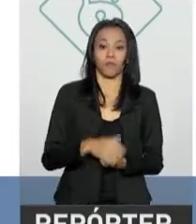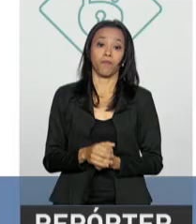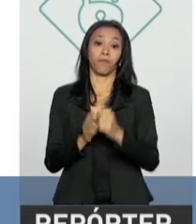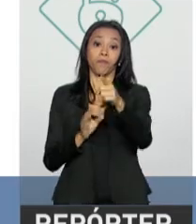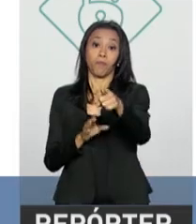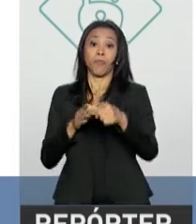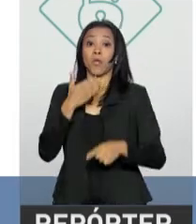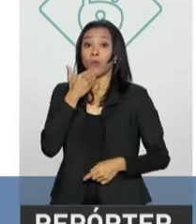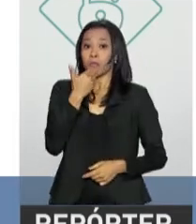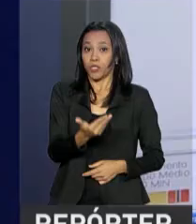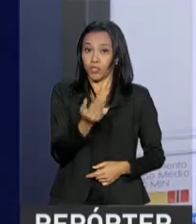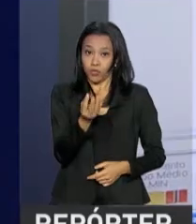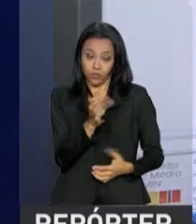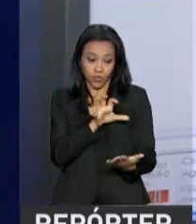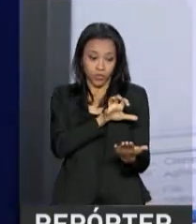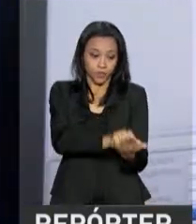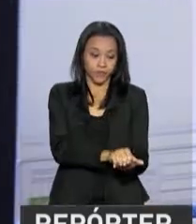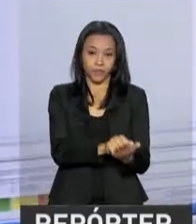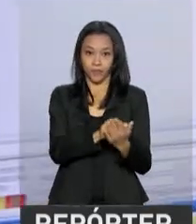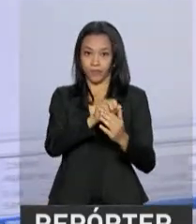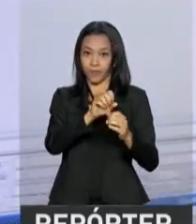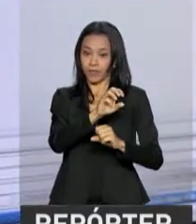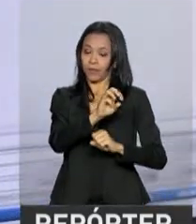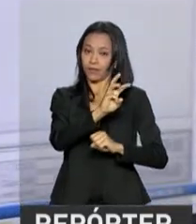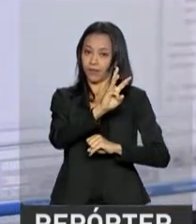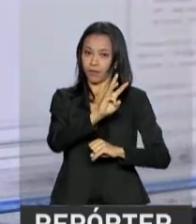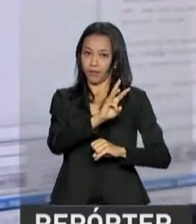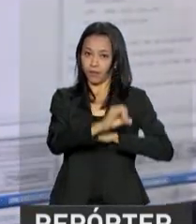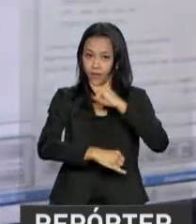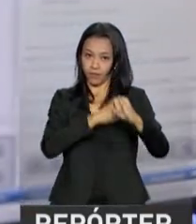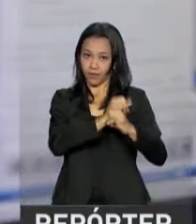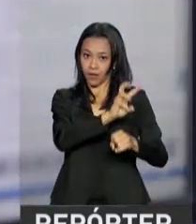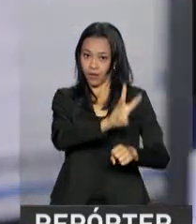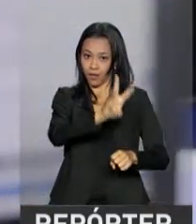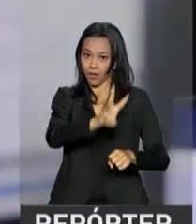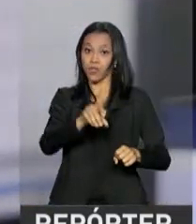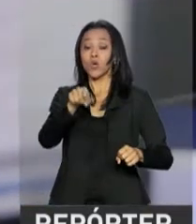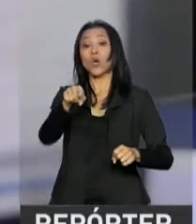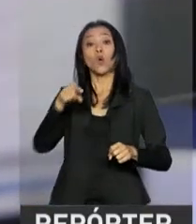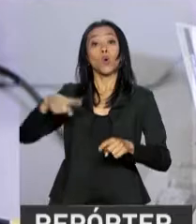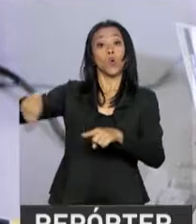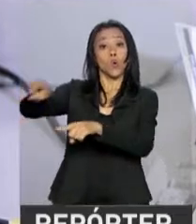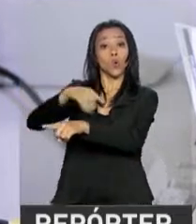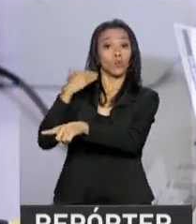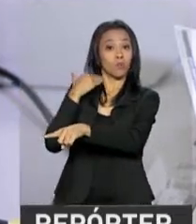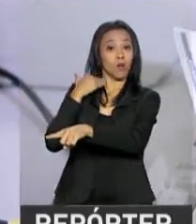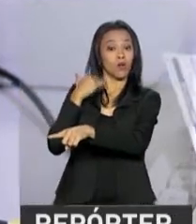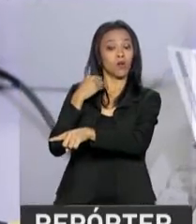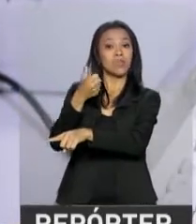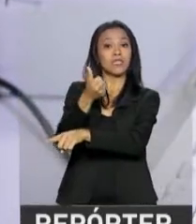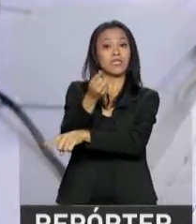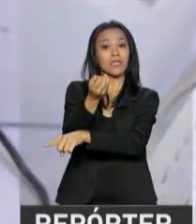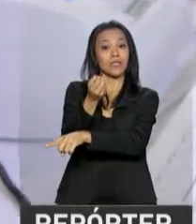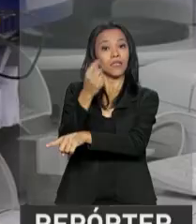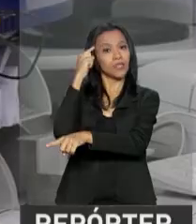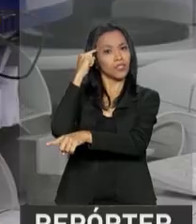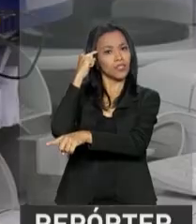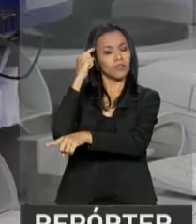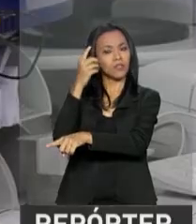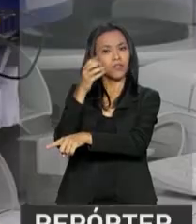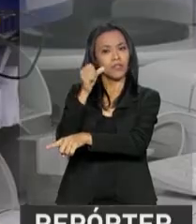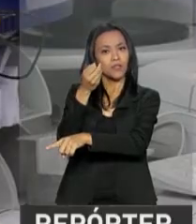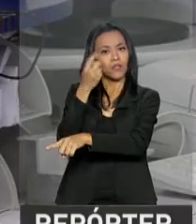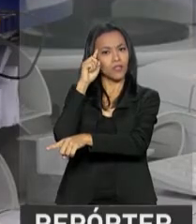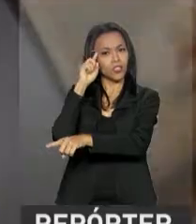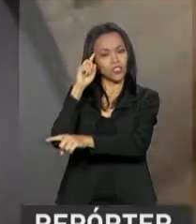recebe o pedido de adesão os bancos têm 60 dias para analisar a documentação risada esta etapa em